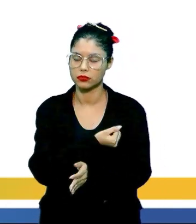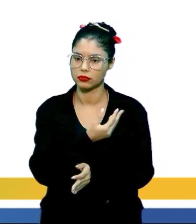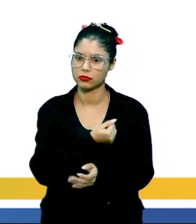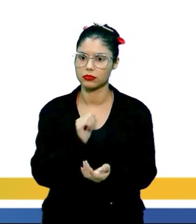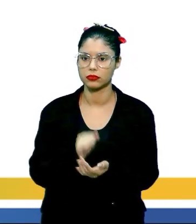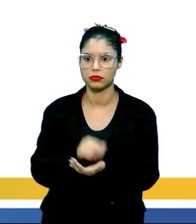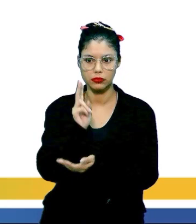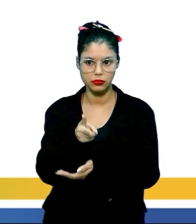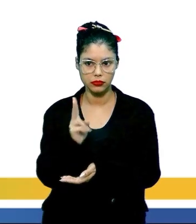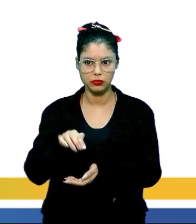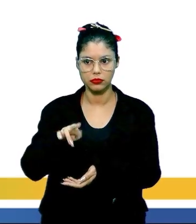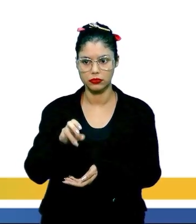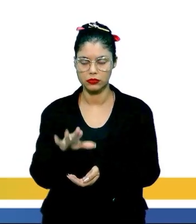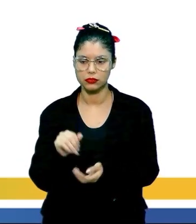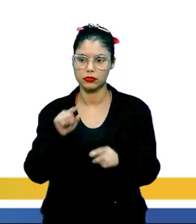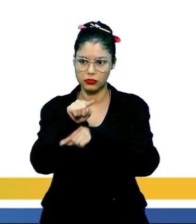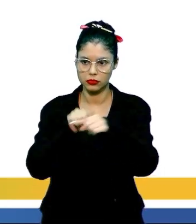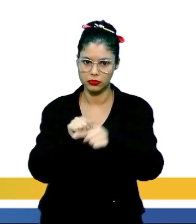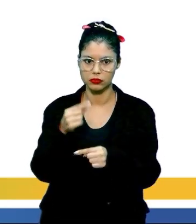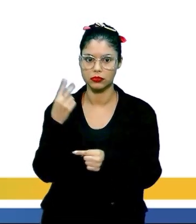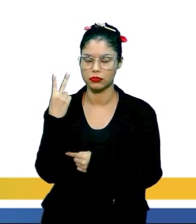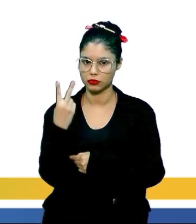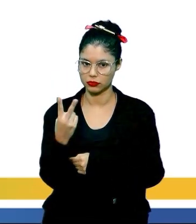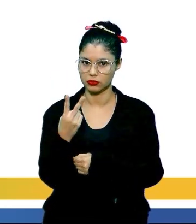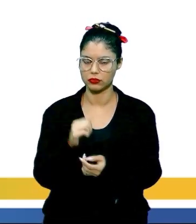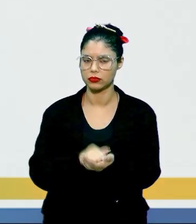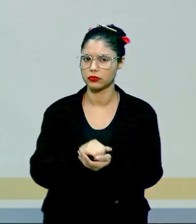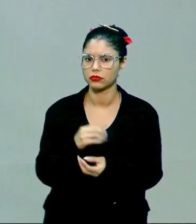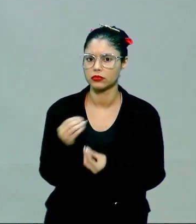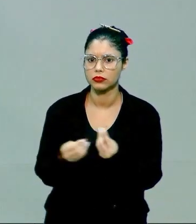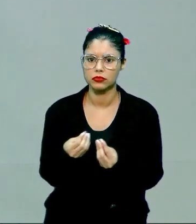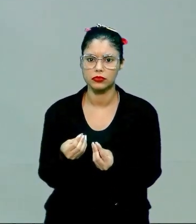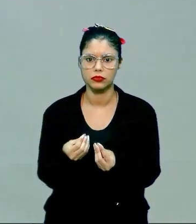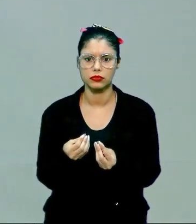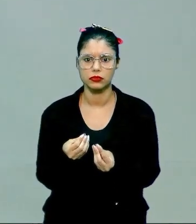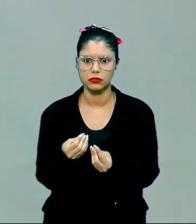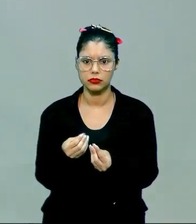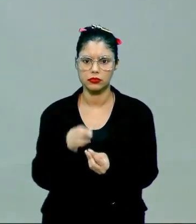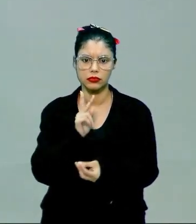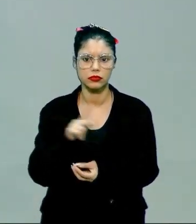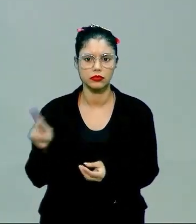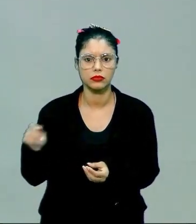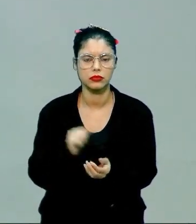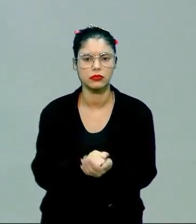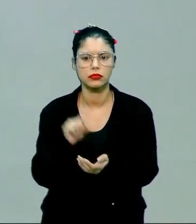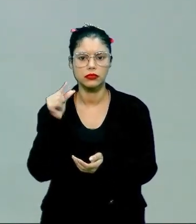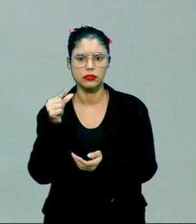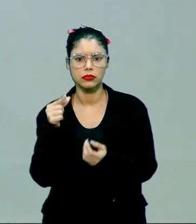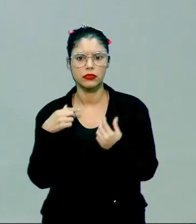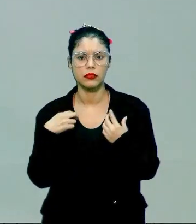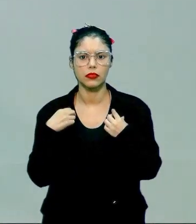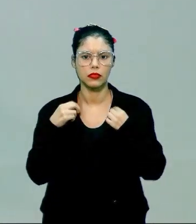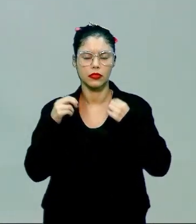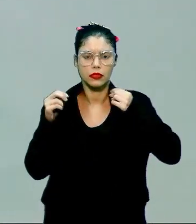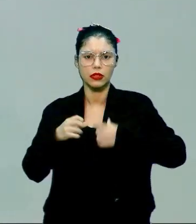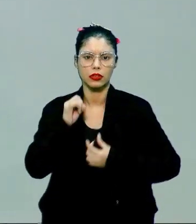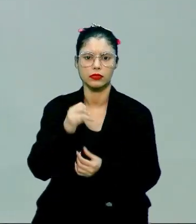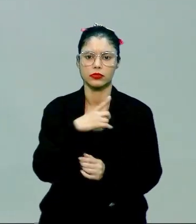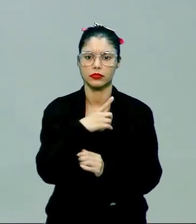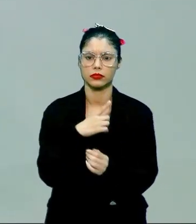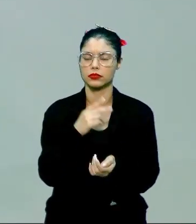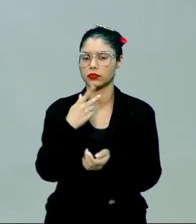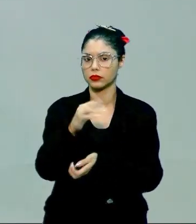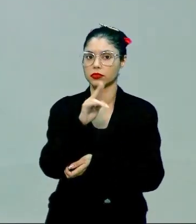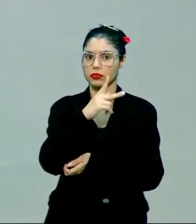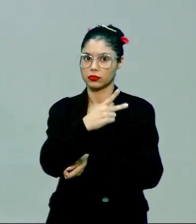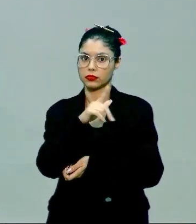apresenta números com o mesmo quociente na divisão. Espera aí. Professor, como é que é isso? Só um pouquinho. Se você pensar em